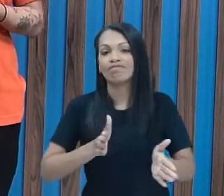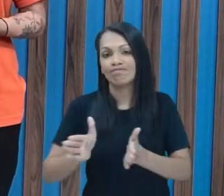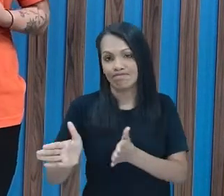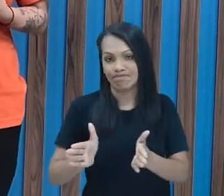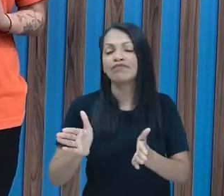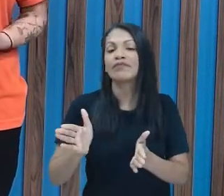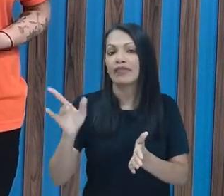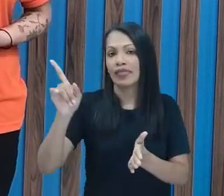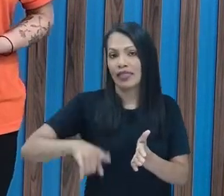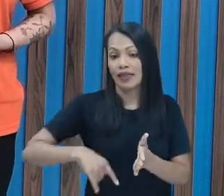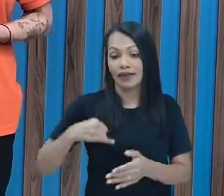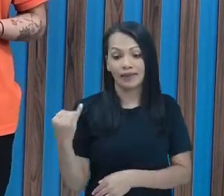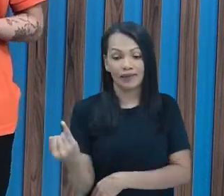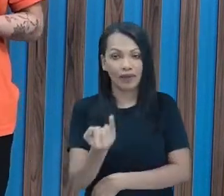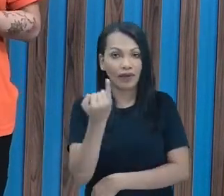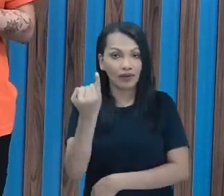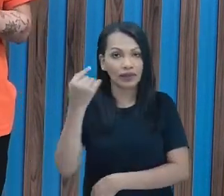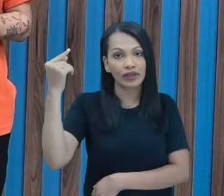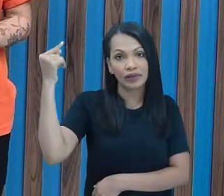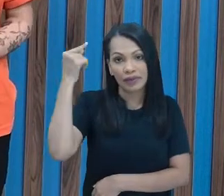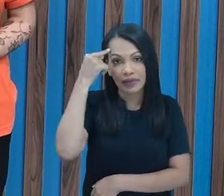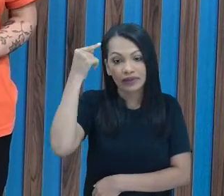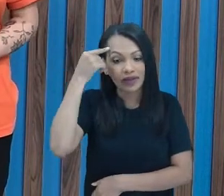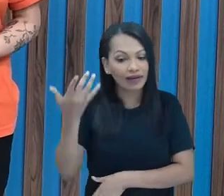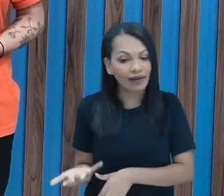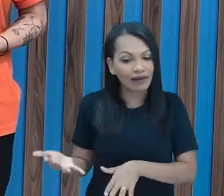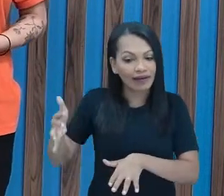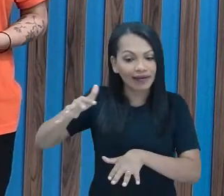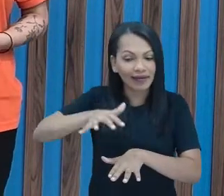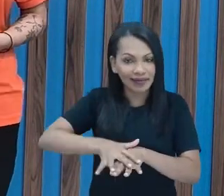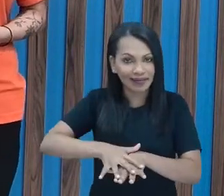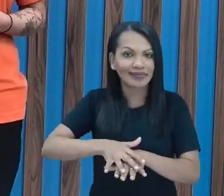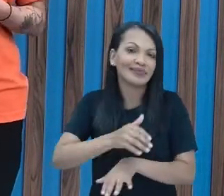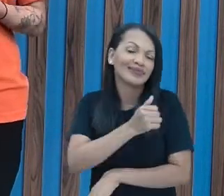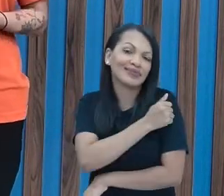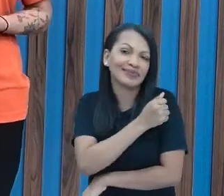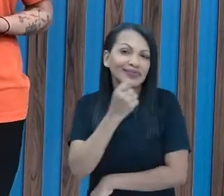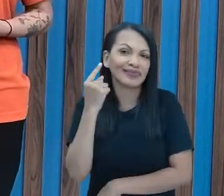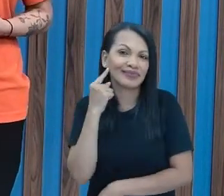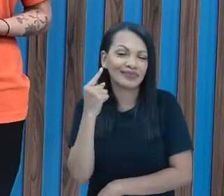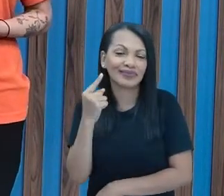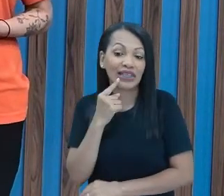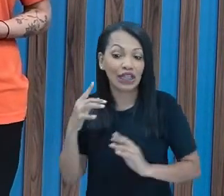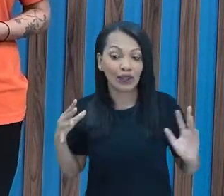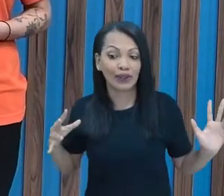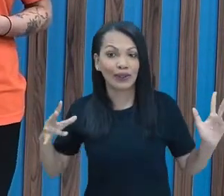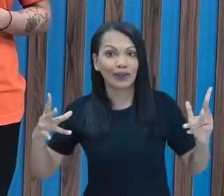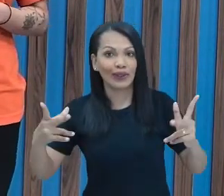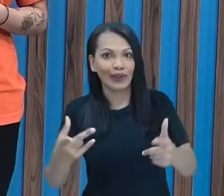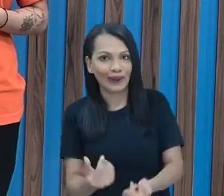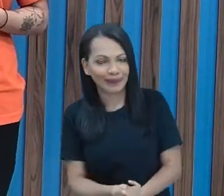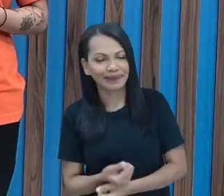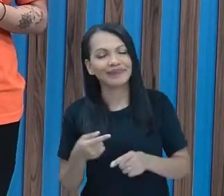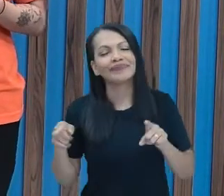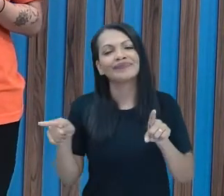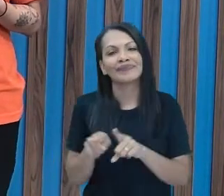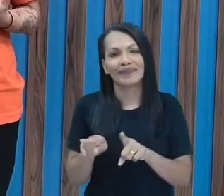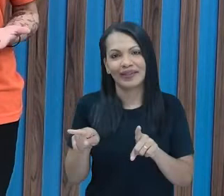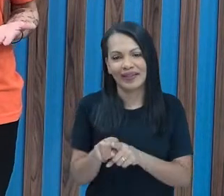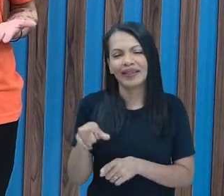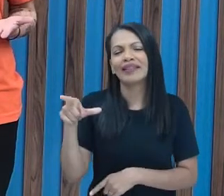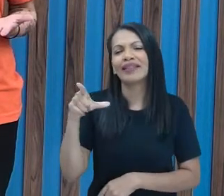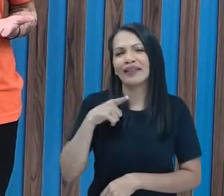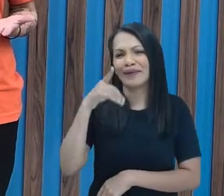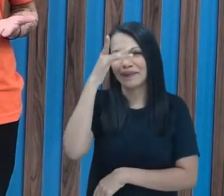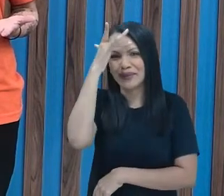É muito importante, né, a gente pensar na inclusão, certo? De todas e todos. A gente também tem uma galera